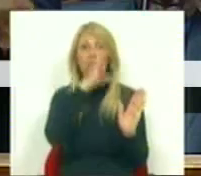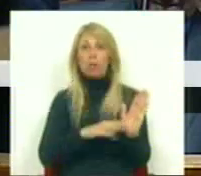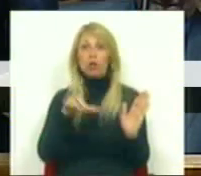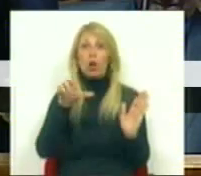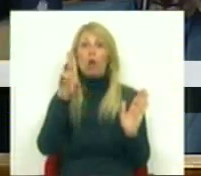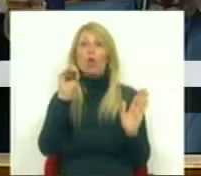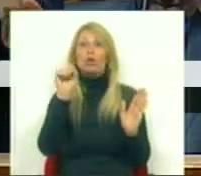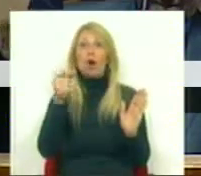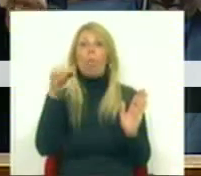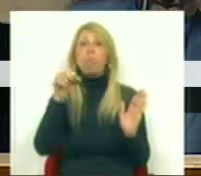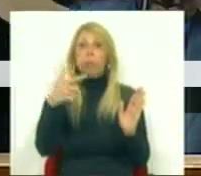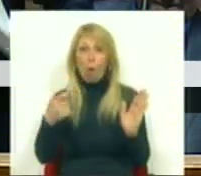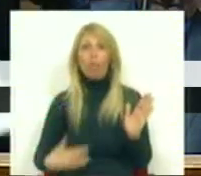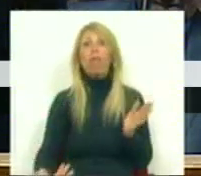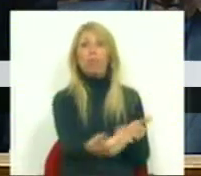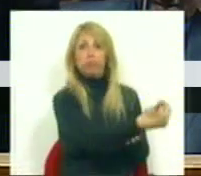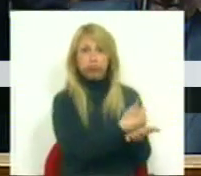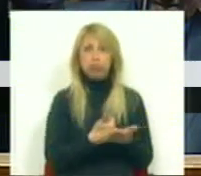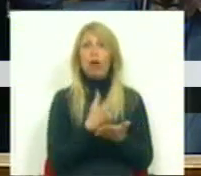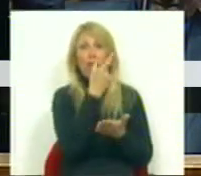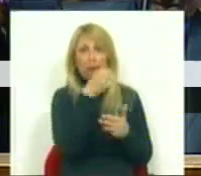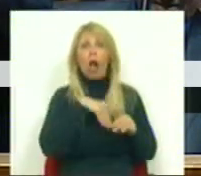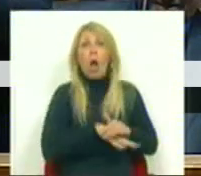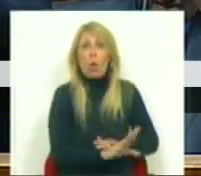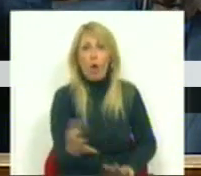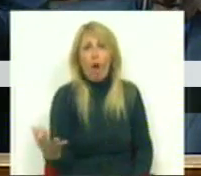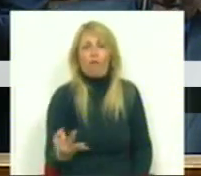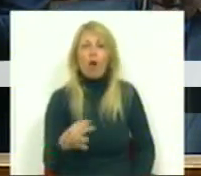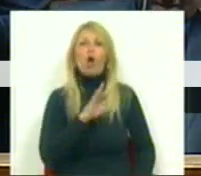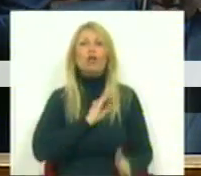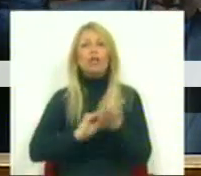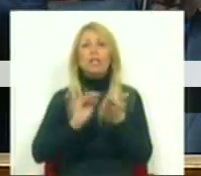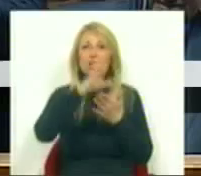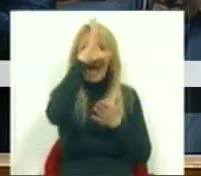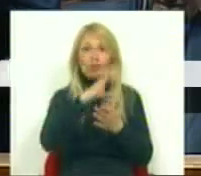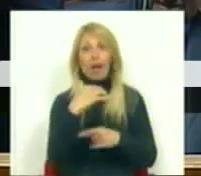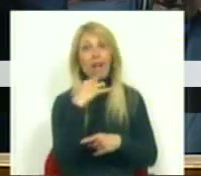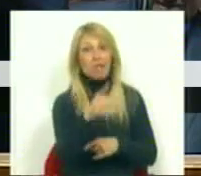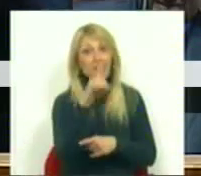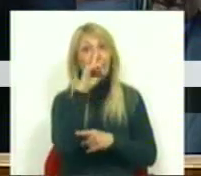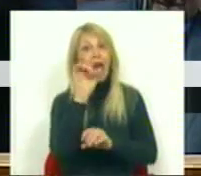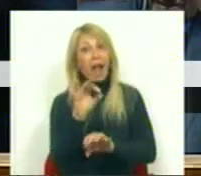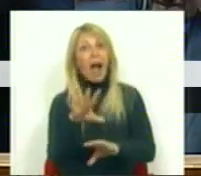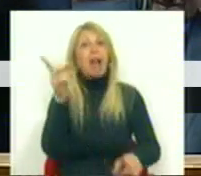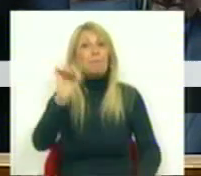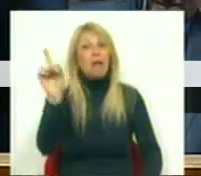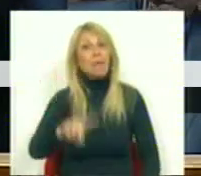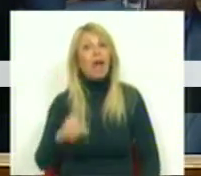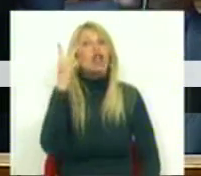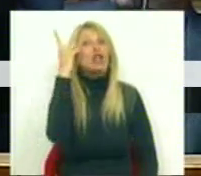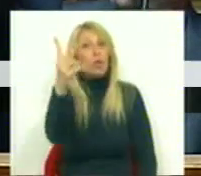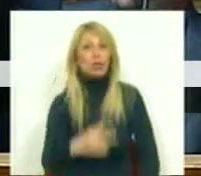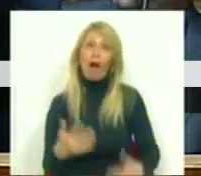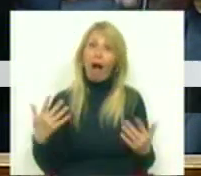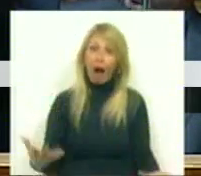cobrou, arrecadou, ficou com o dinheiro. O Sr. Secretário de Estado enganou 2 vezes e agora foi a segunda. Permita-me uma palavra